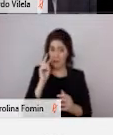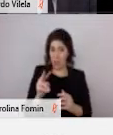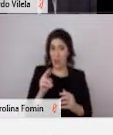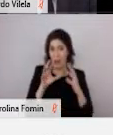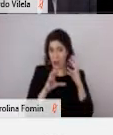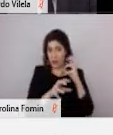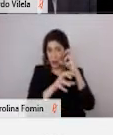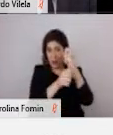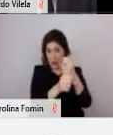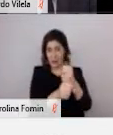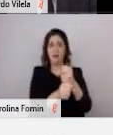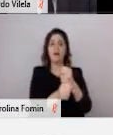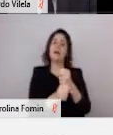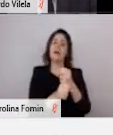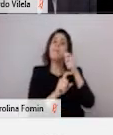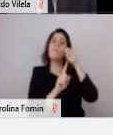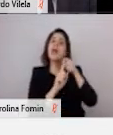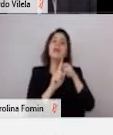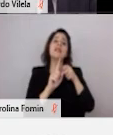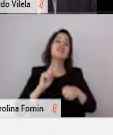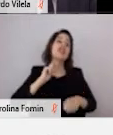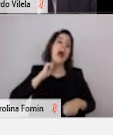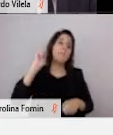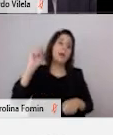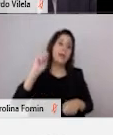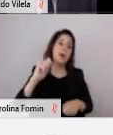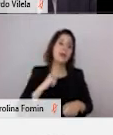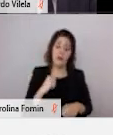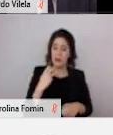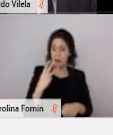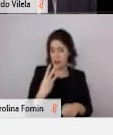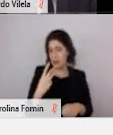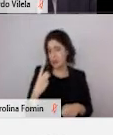abril, 313 notas, em maio,